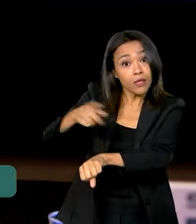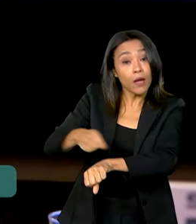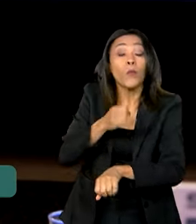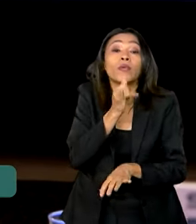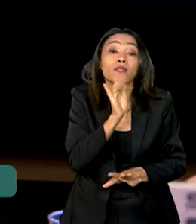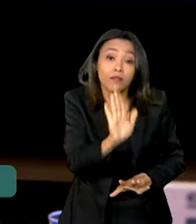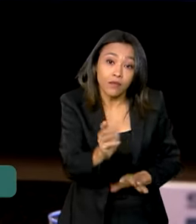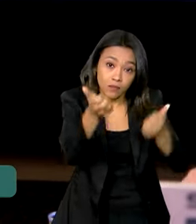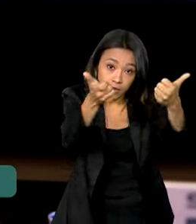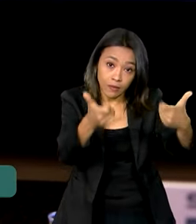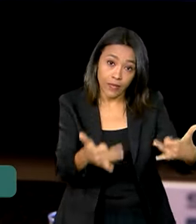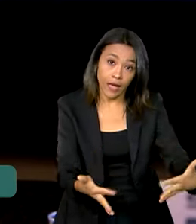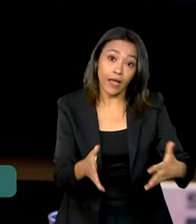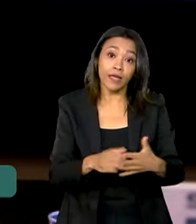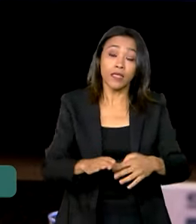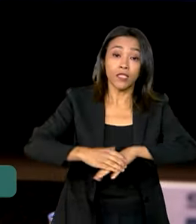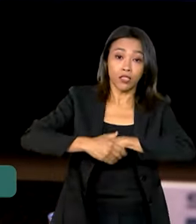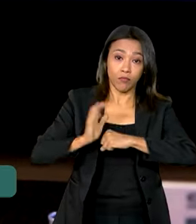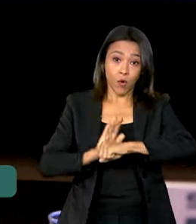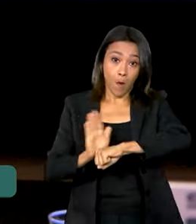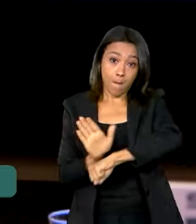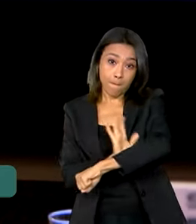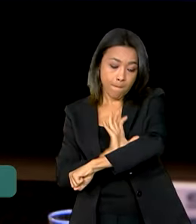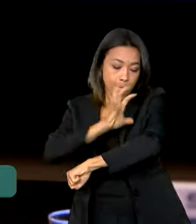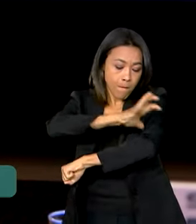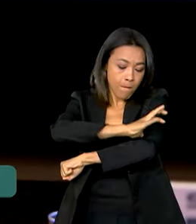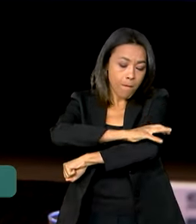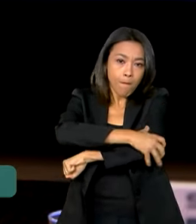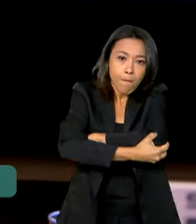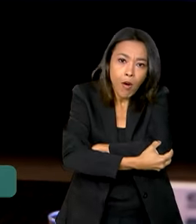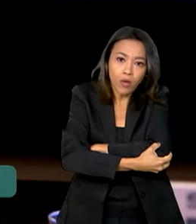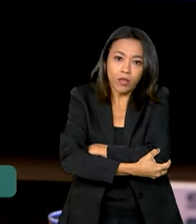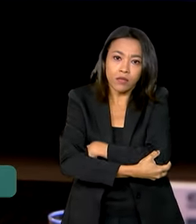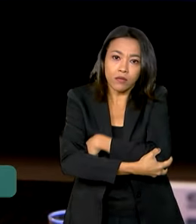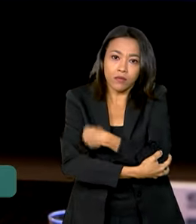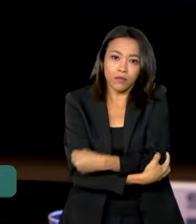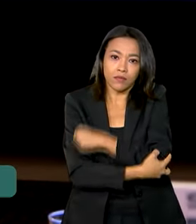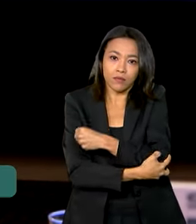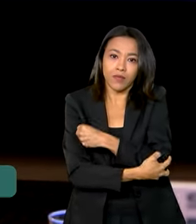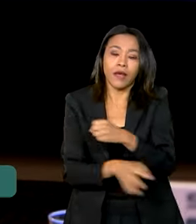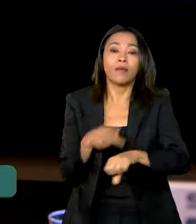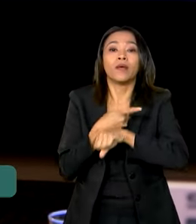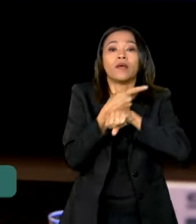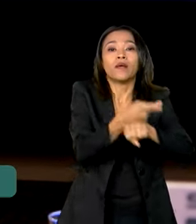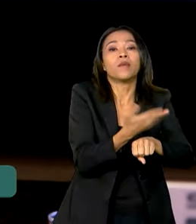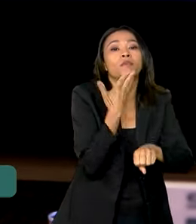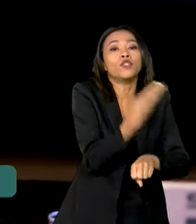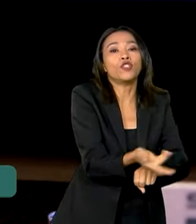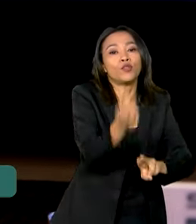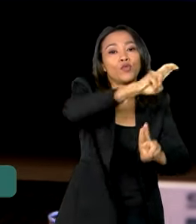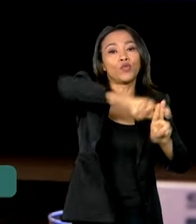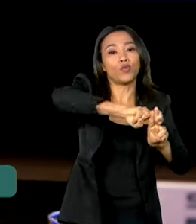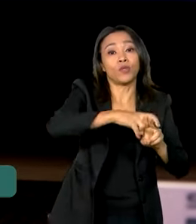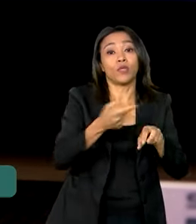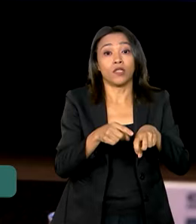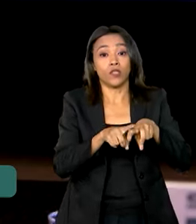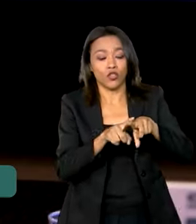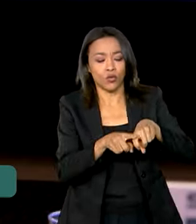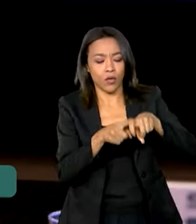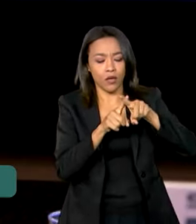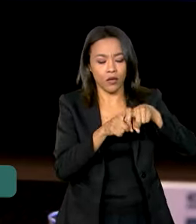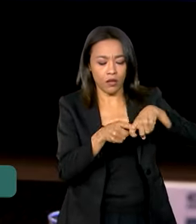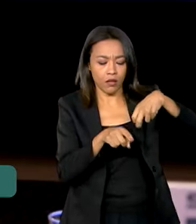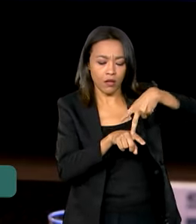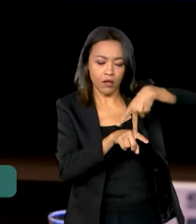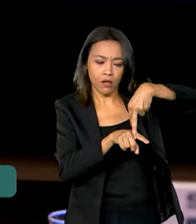um exemplo prótese de joelho para aquisição do SUS né melhores próteses de joelho que muitas vezes ainda